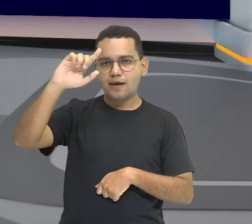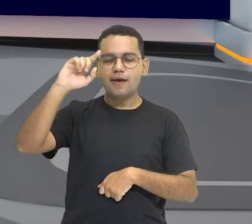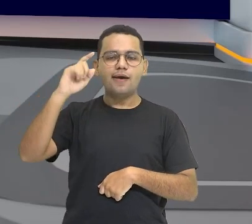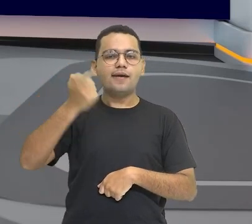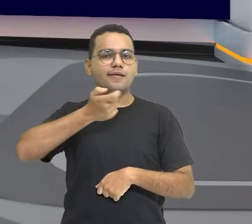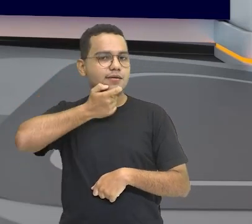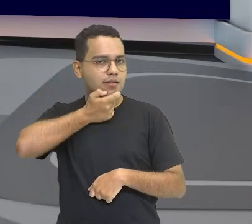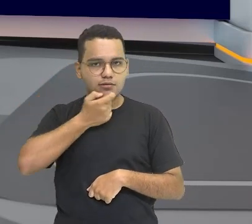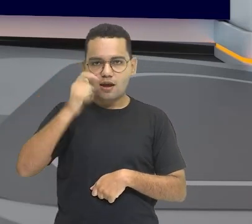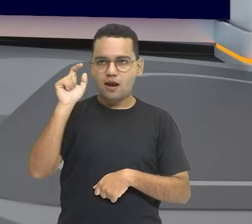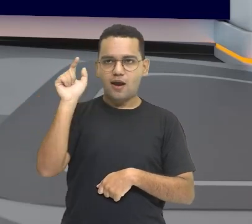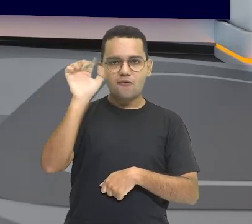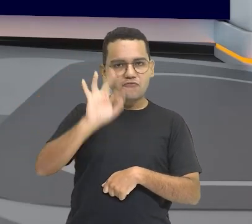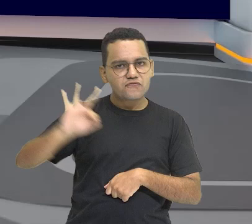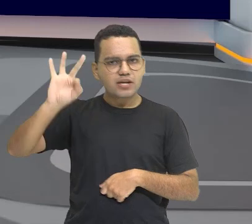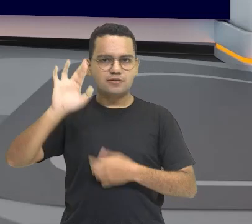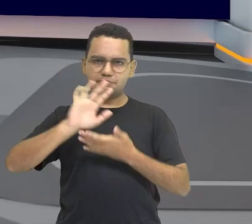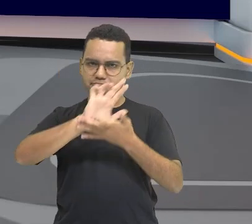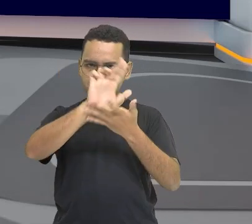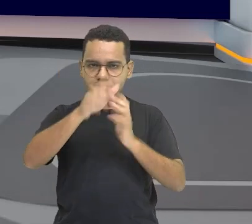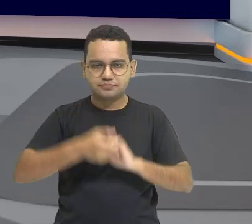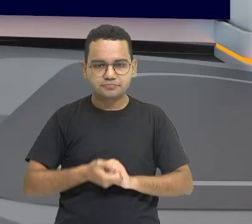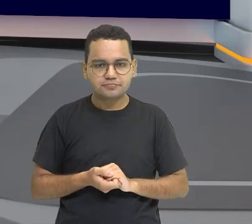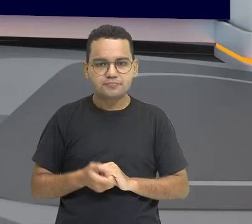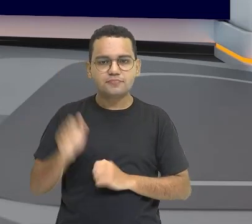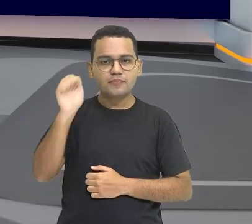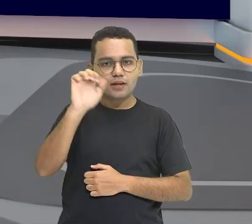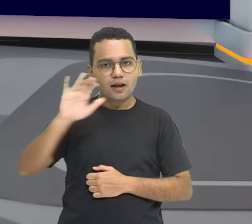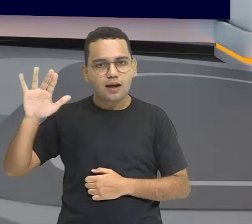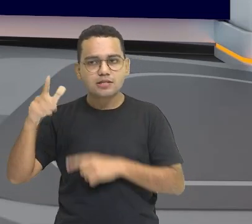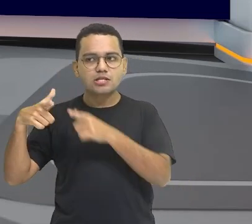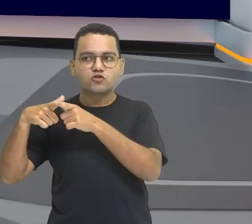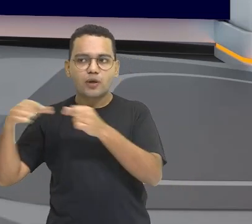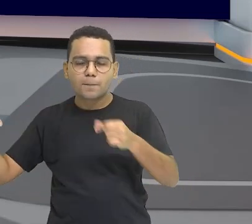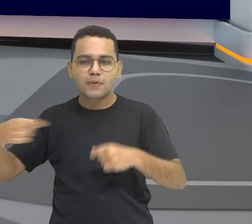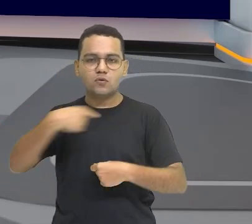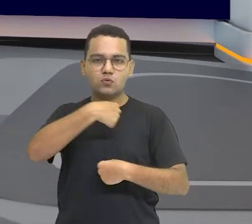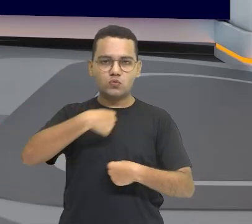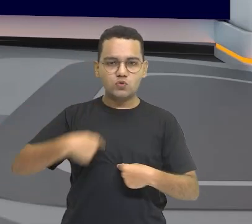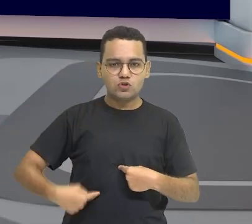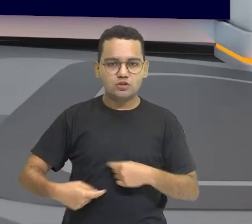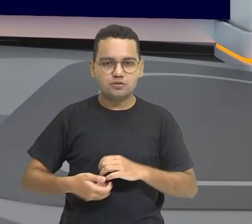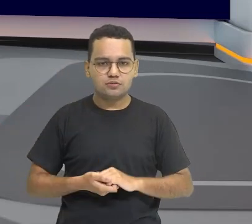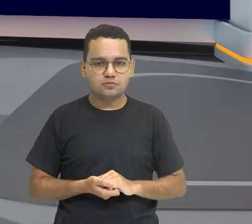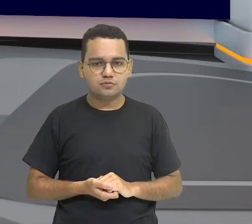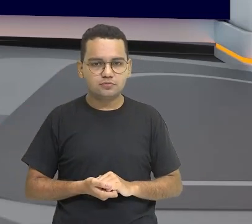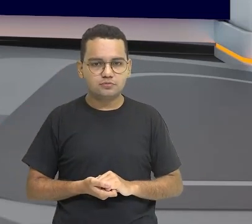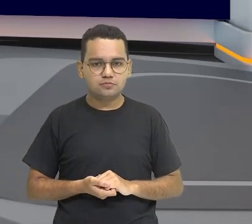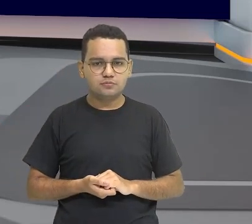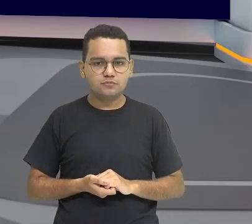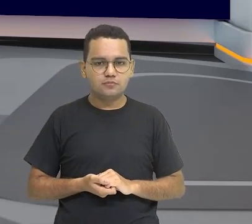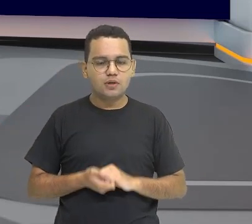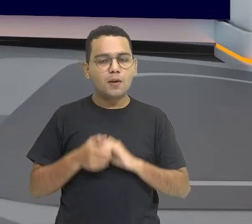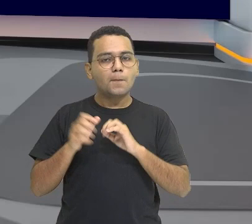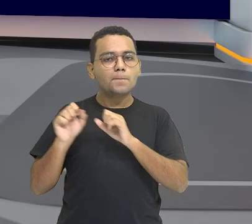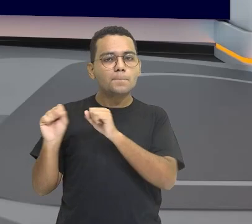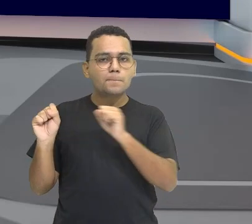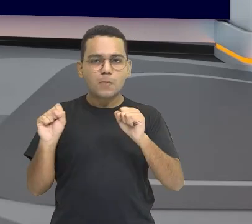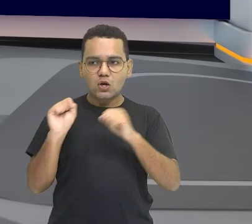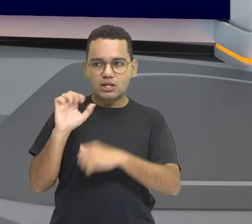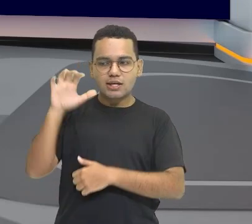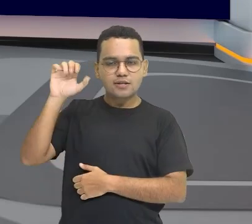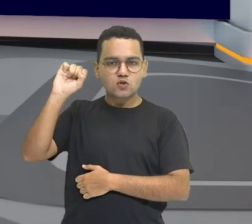França, a Alemanha, dentre outros. Temos na Ásia o Japão, a China. Temos potências regionais, como no